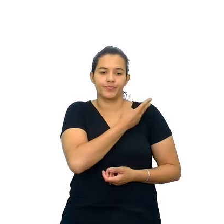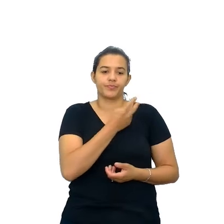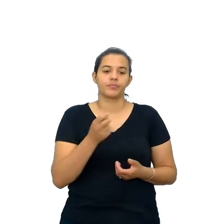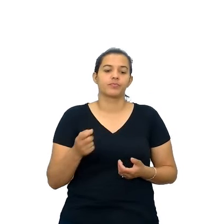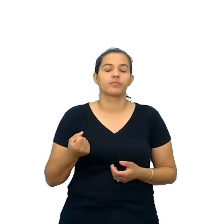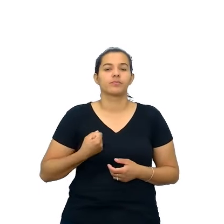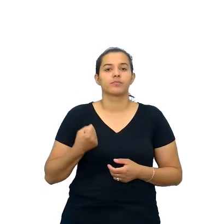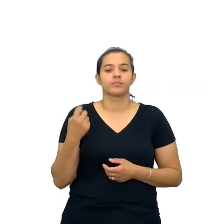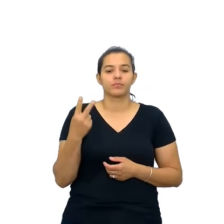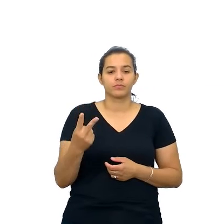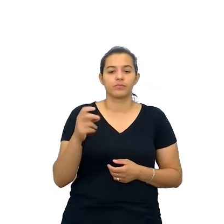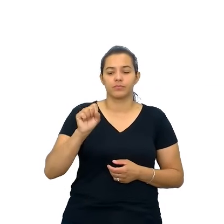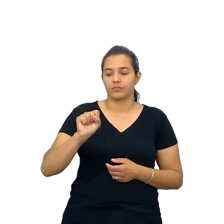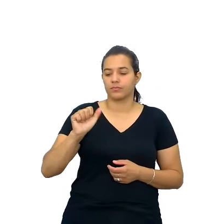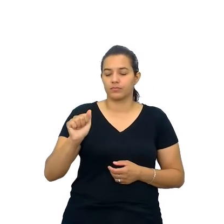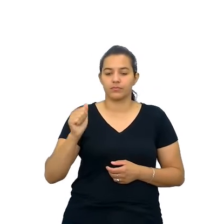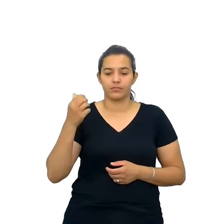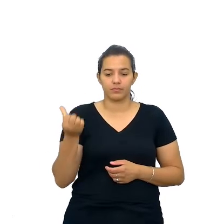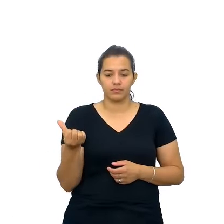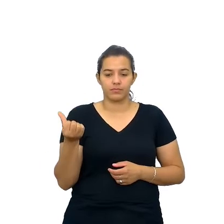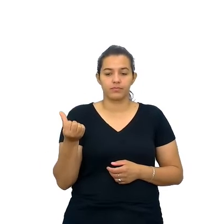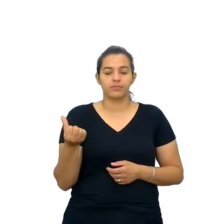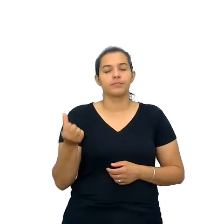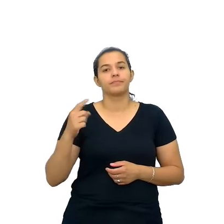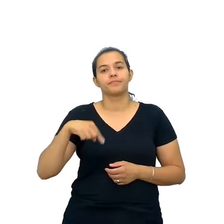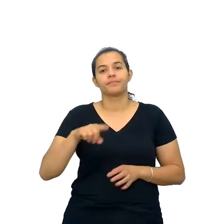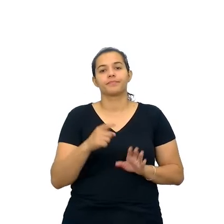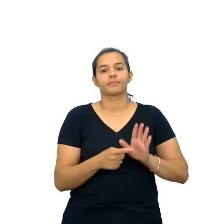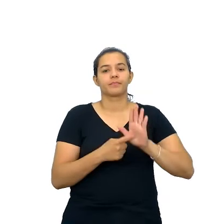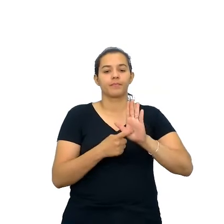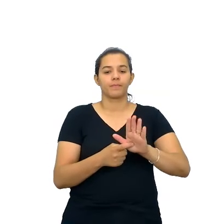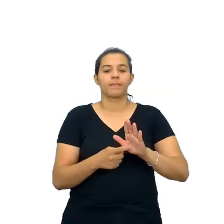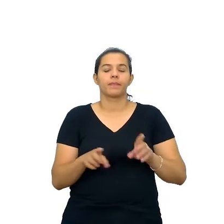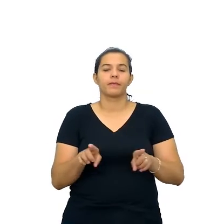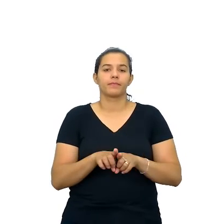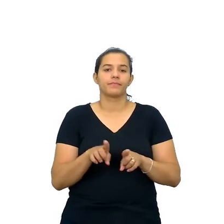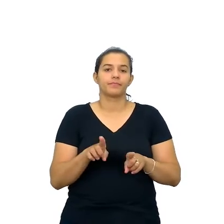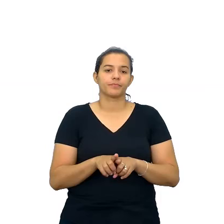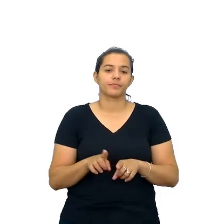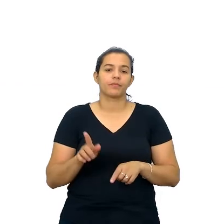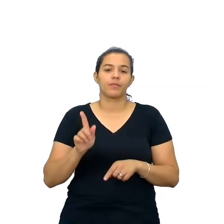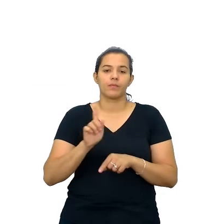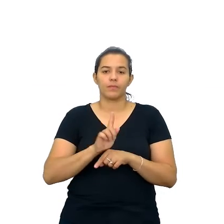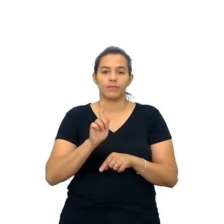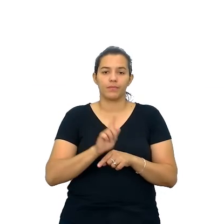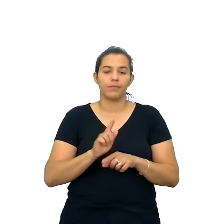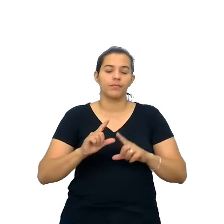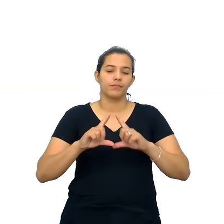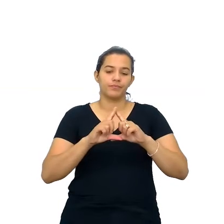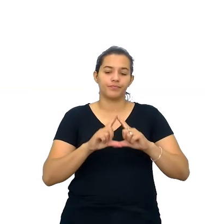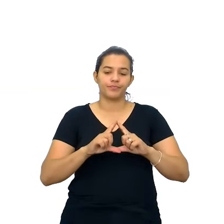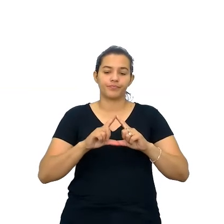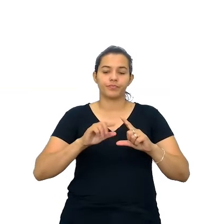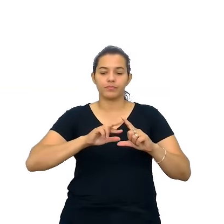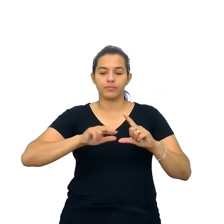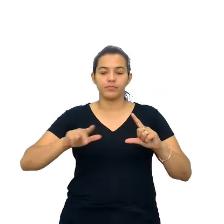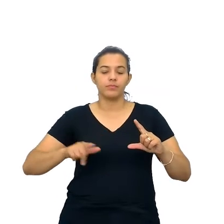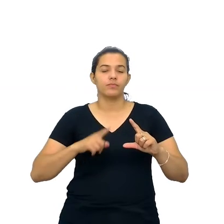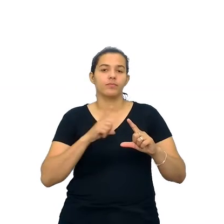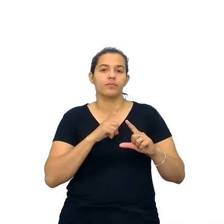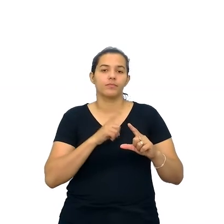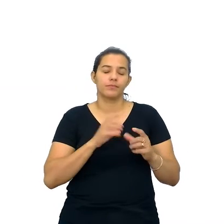da SA6, né, nós estamos trazendo aqui uma temática de geometria e medidas, que diz que nós temos que